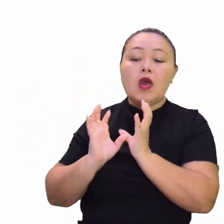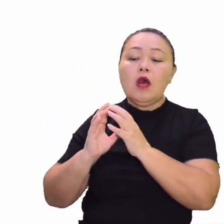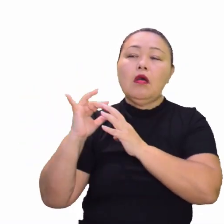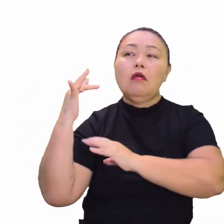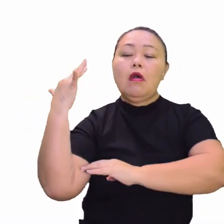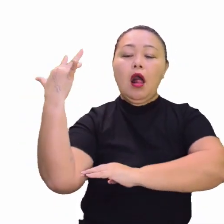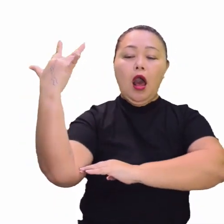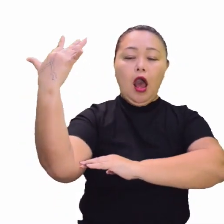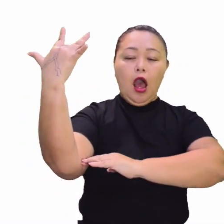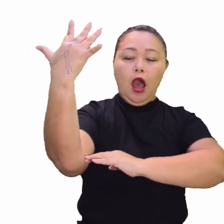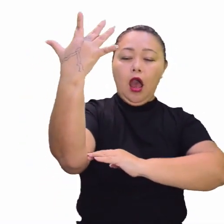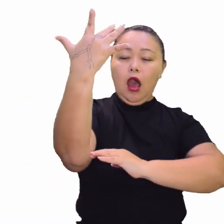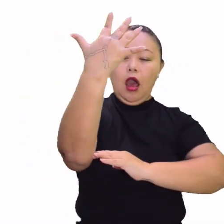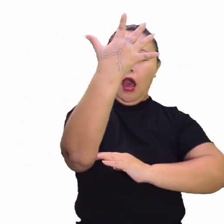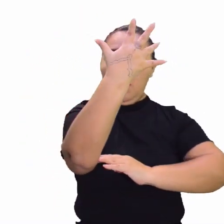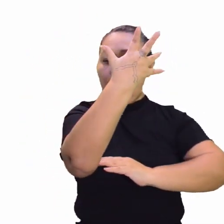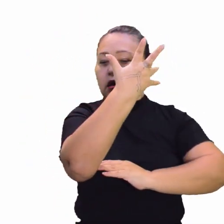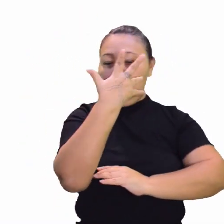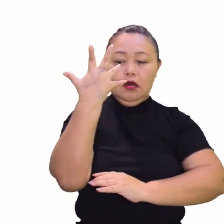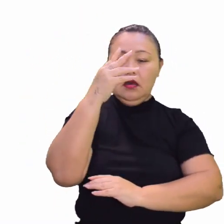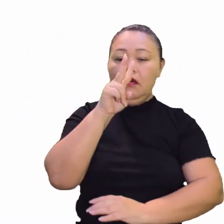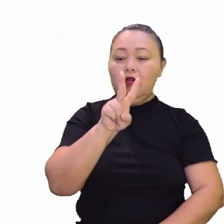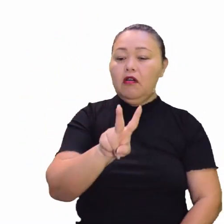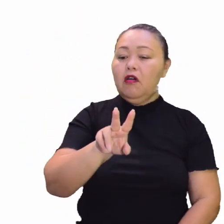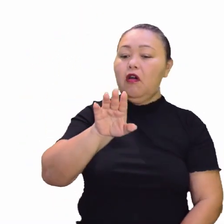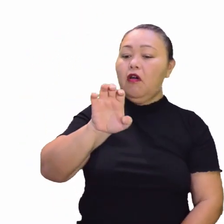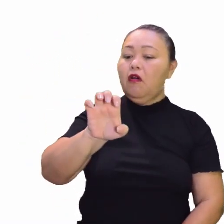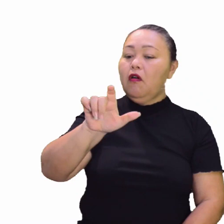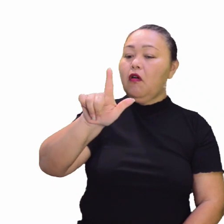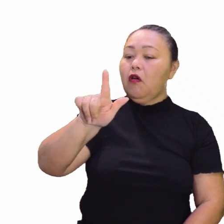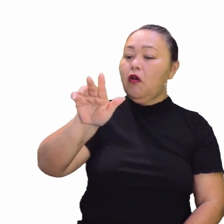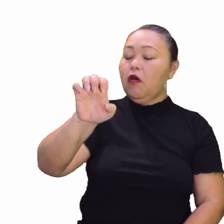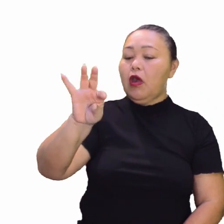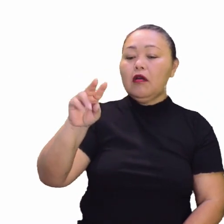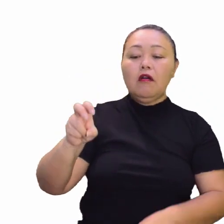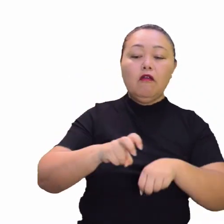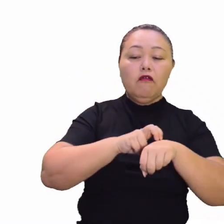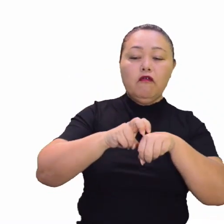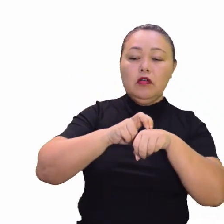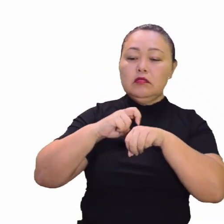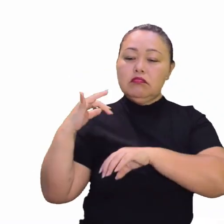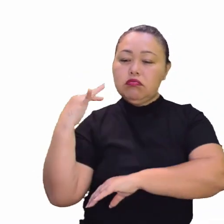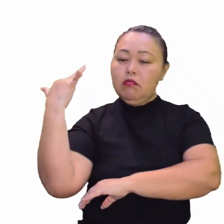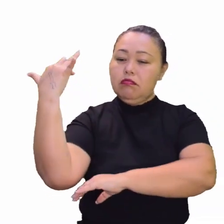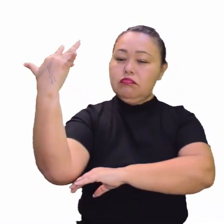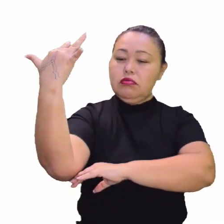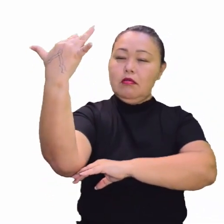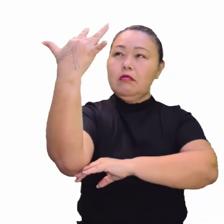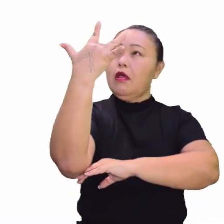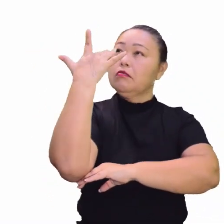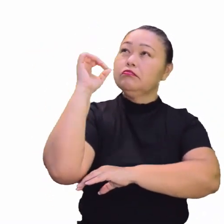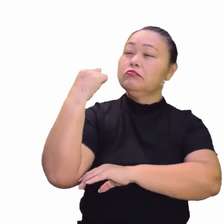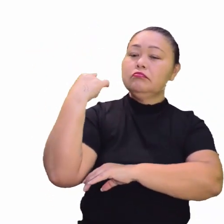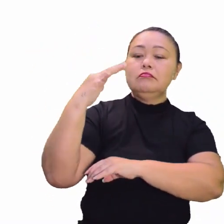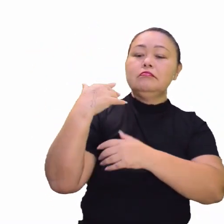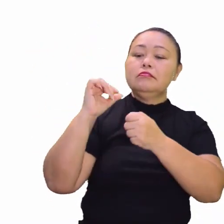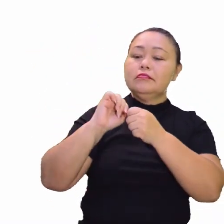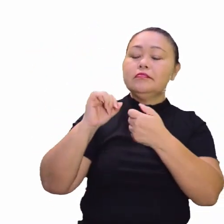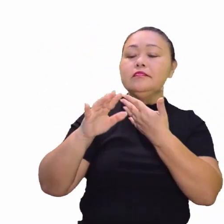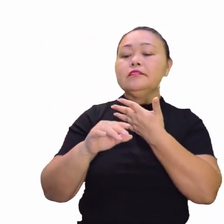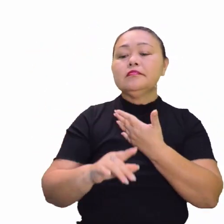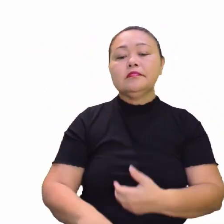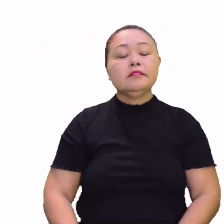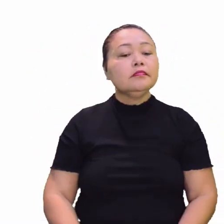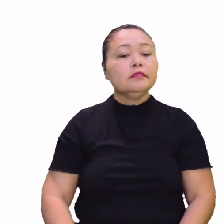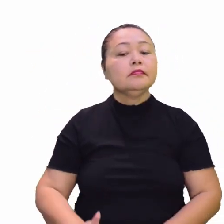de vegetações, como é que eu posso dizer, verdejantes e exuberantes como as florestas equatoriais.